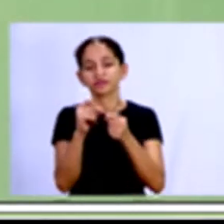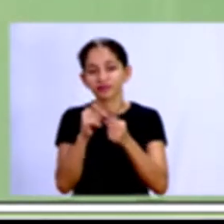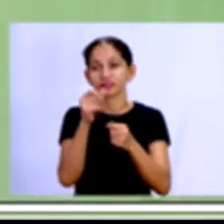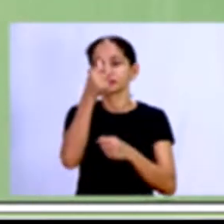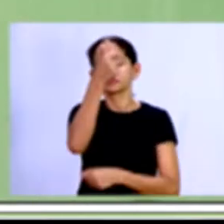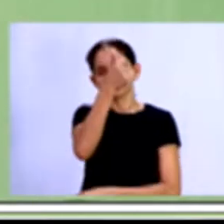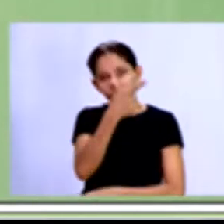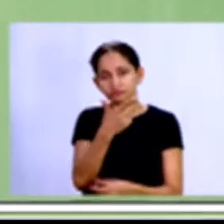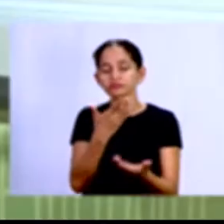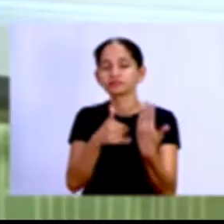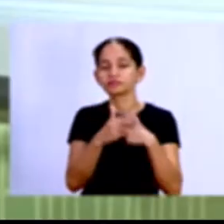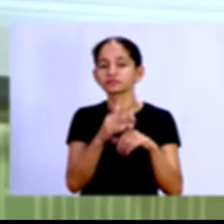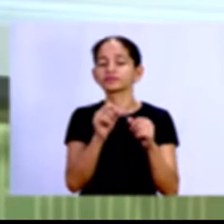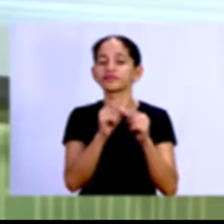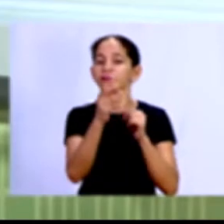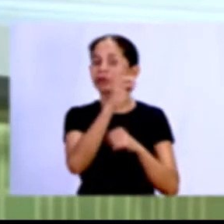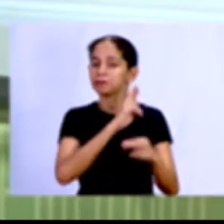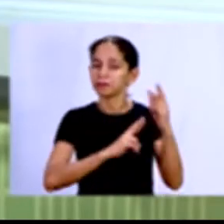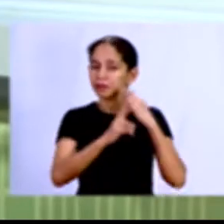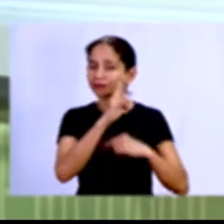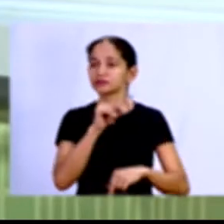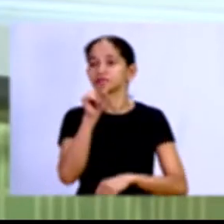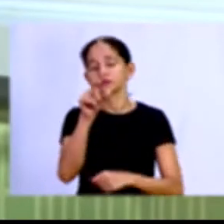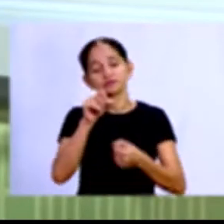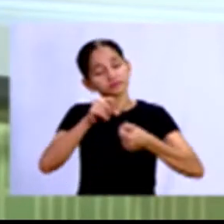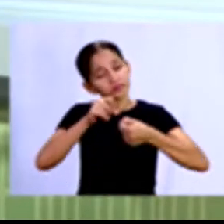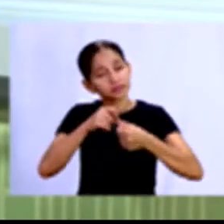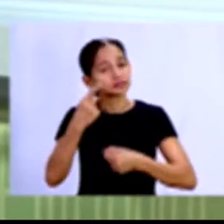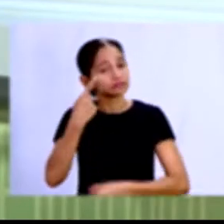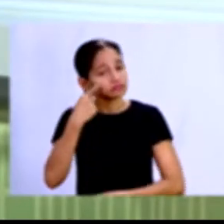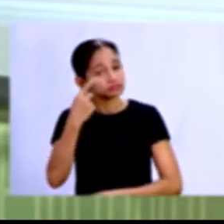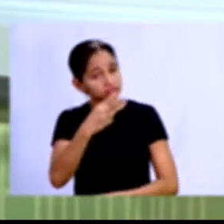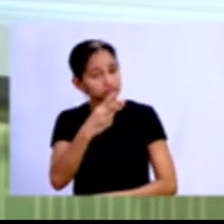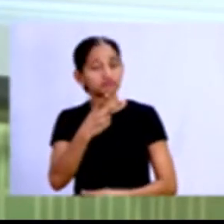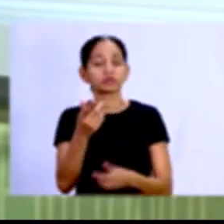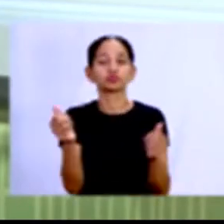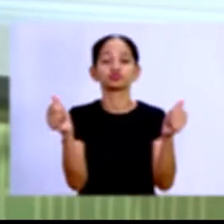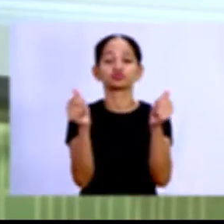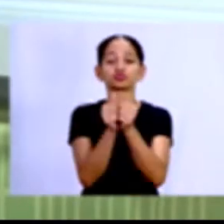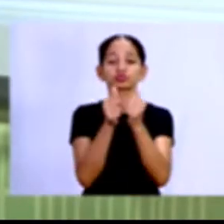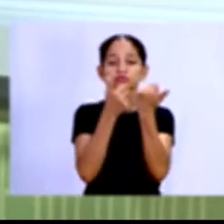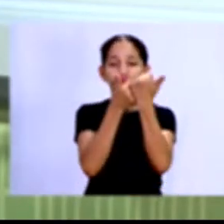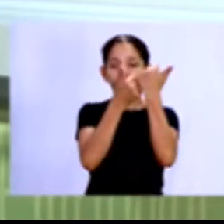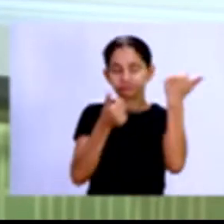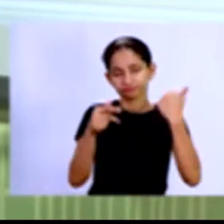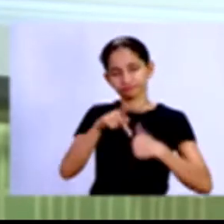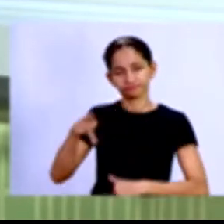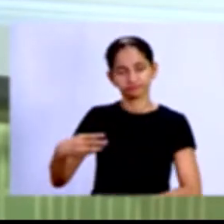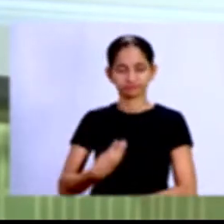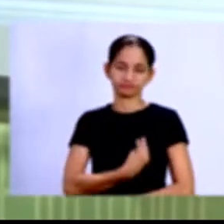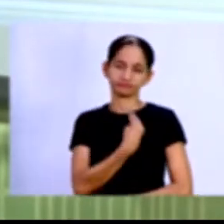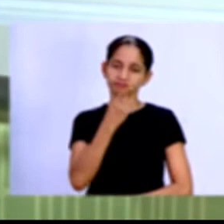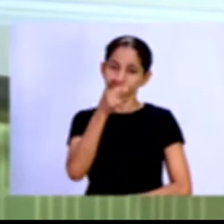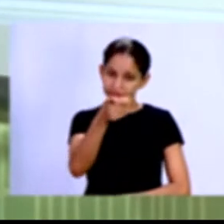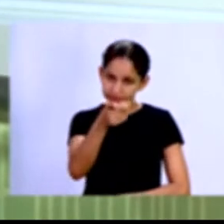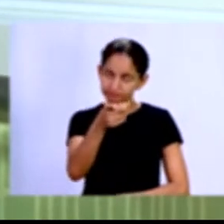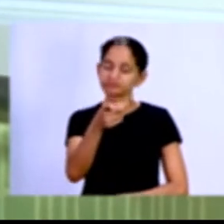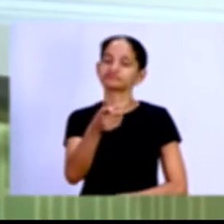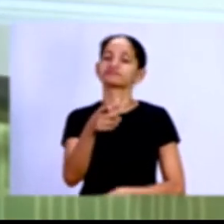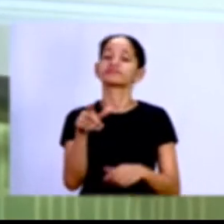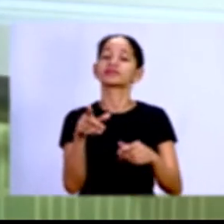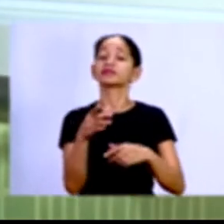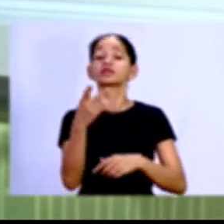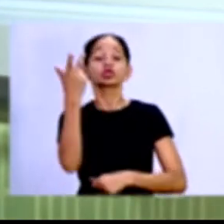atividade de sala, né, que você vai verificar aí com o seu tutor. Normalmente